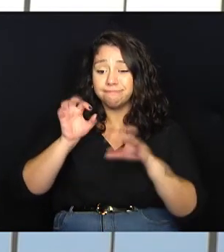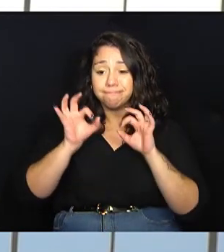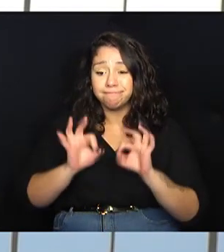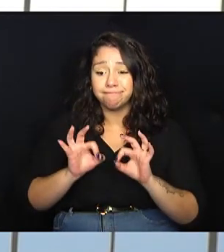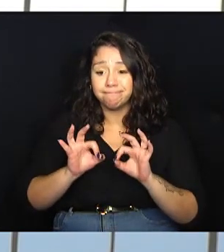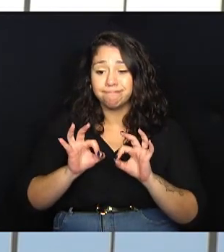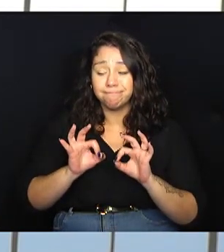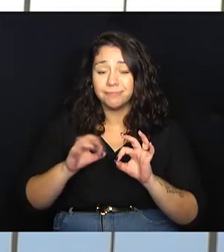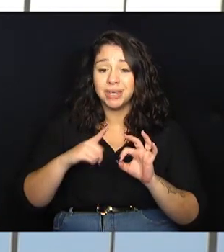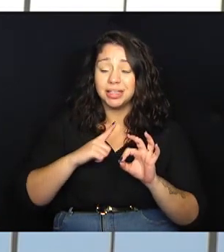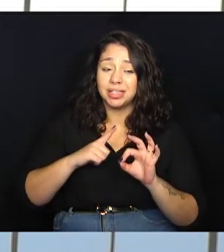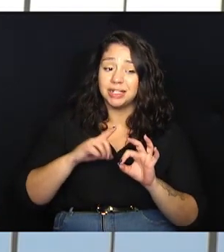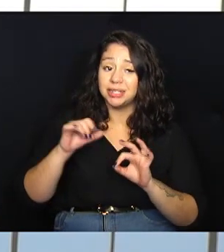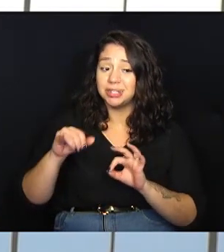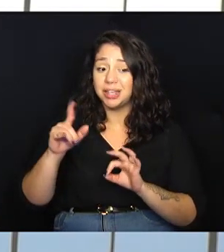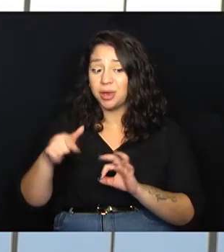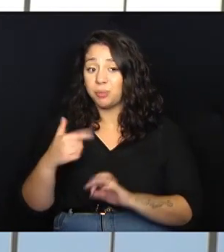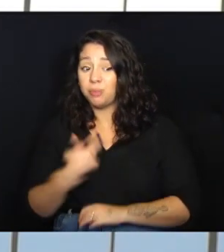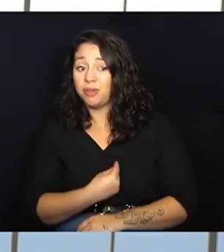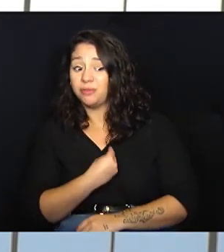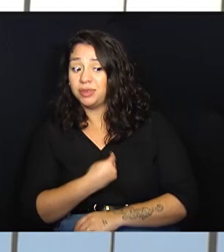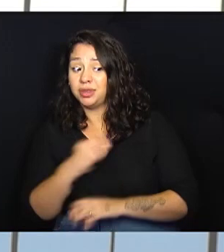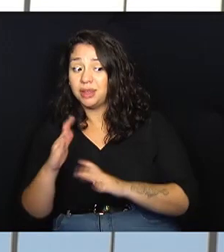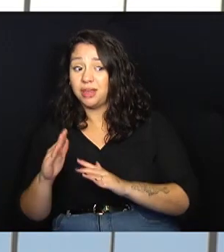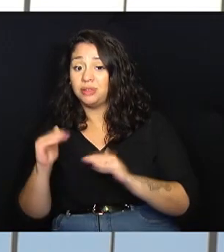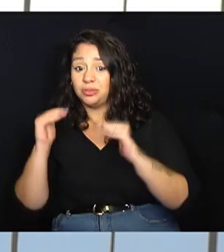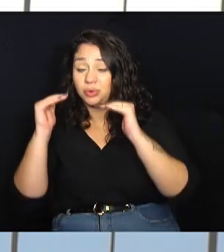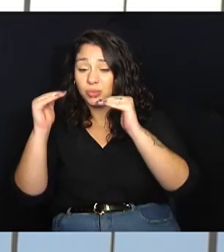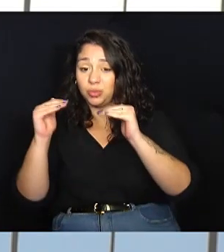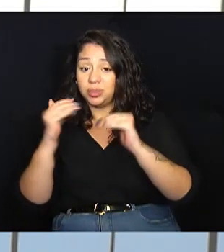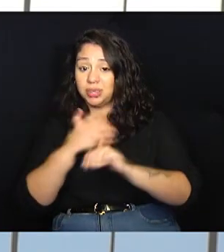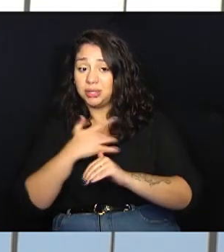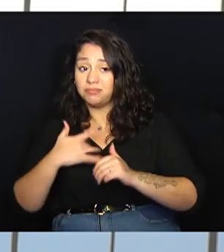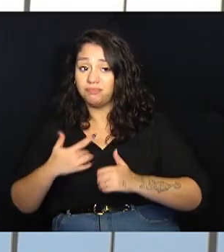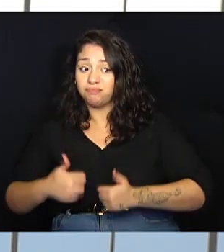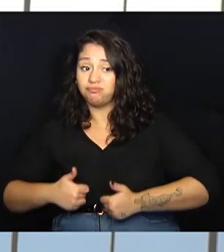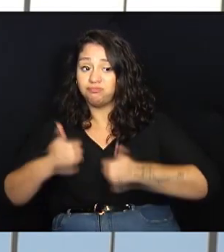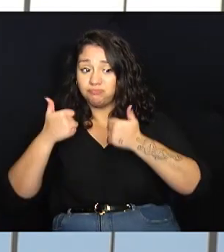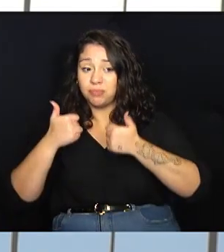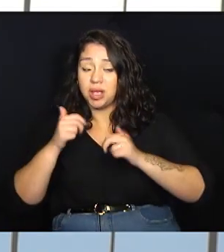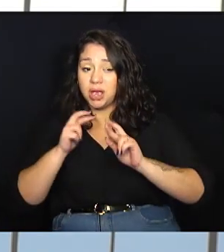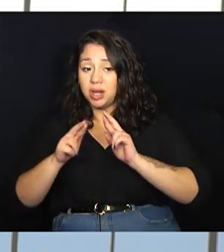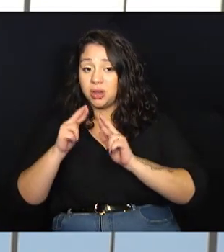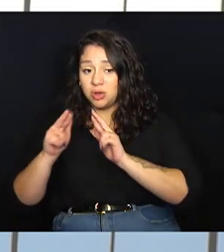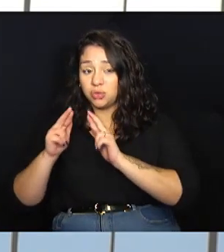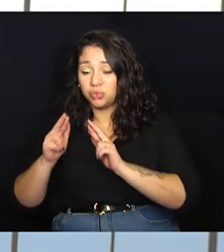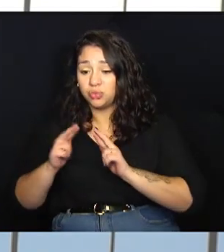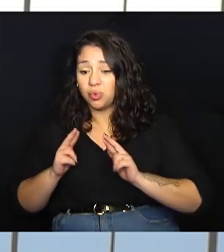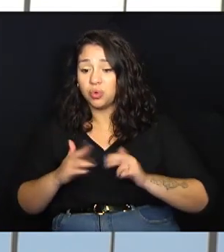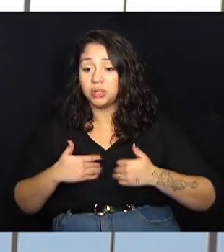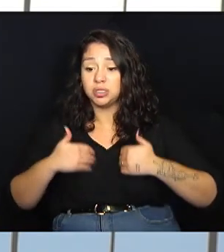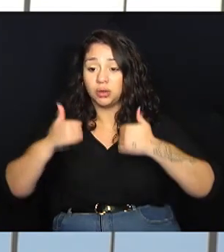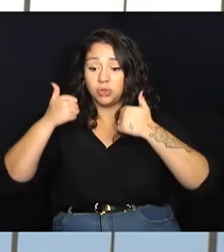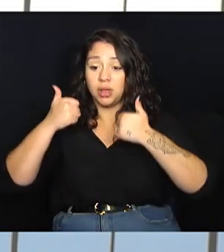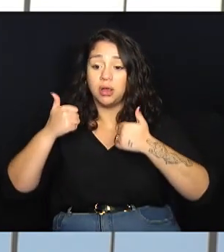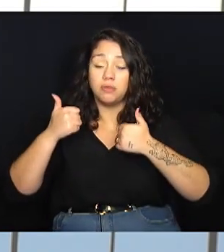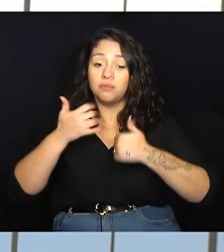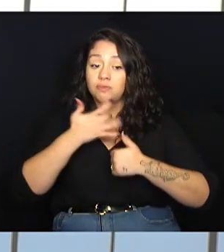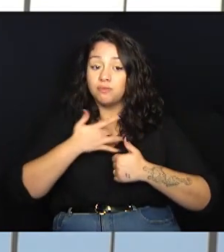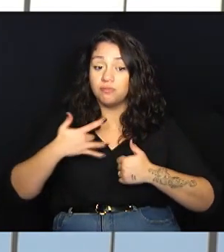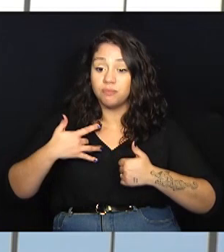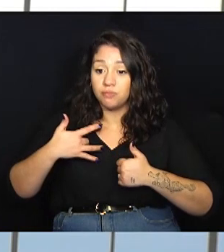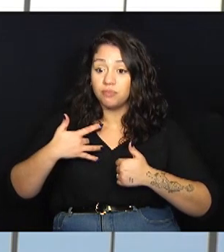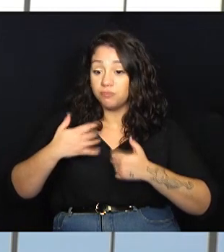você determinar se você vai ter uma vida adulta, né? Muitas vezes saudável, com relações saudáveis, uma vida saudável ou não, né? Então,